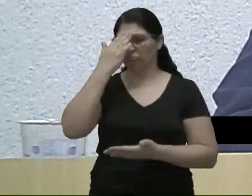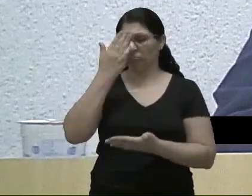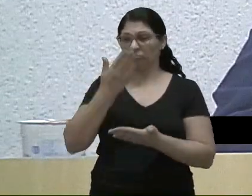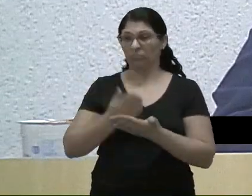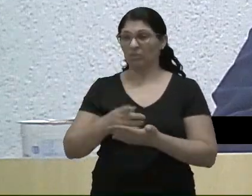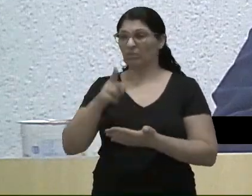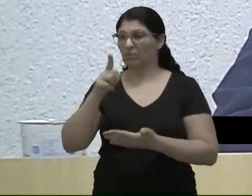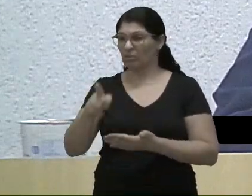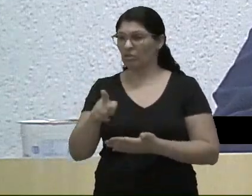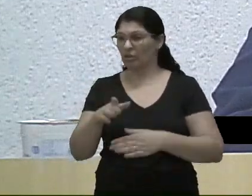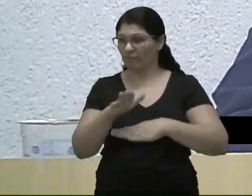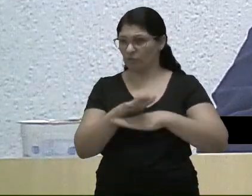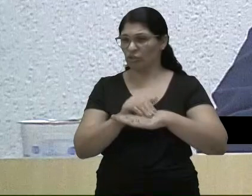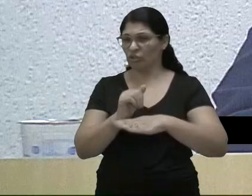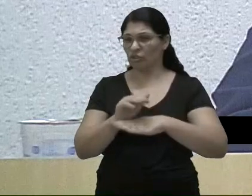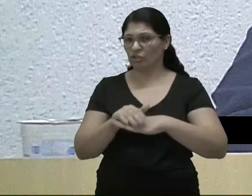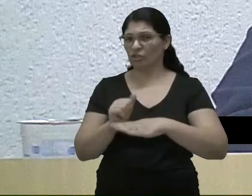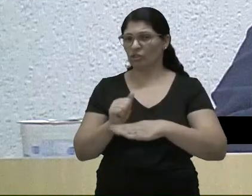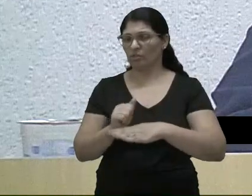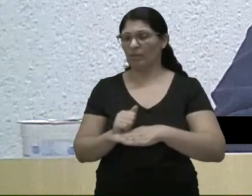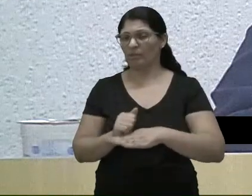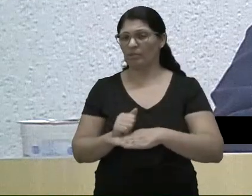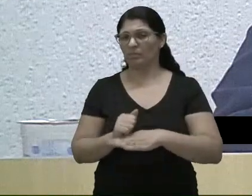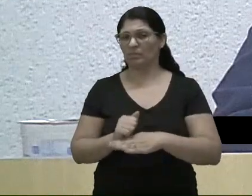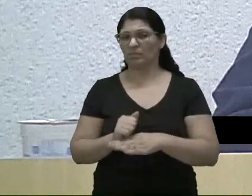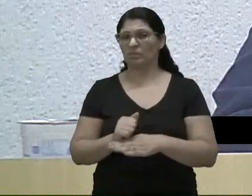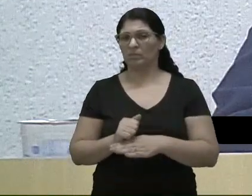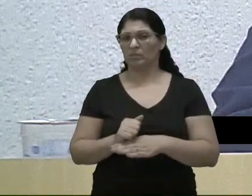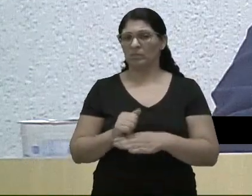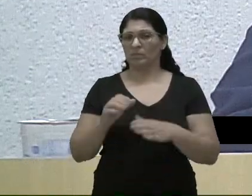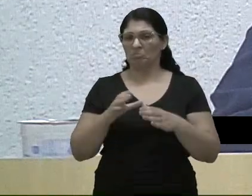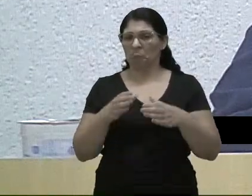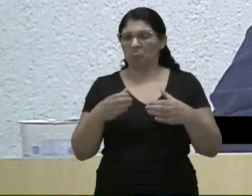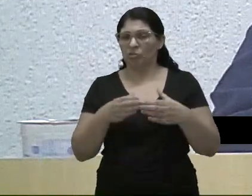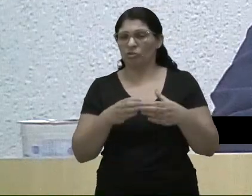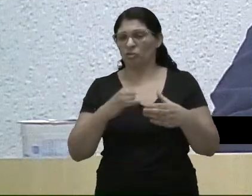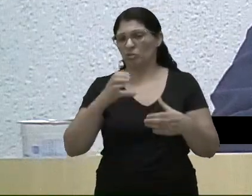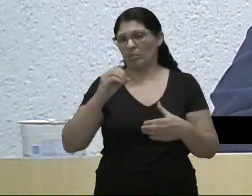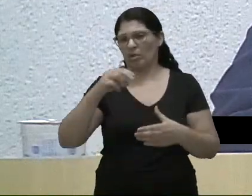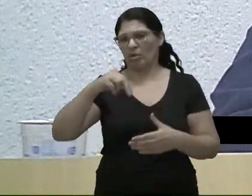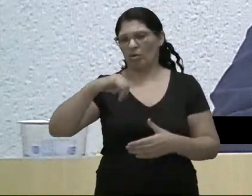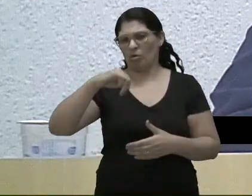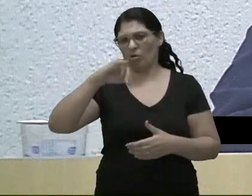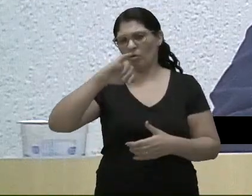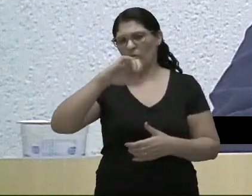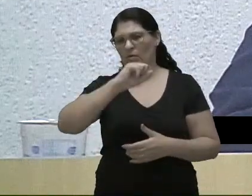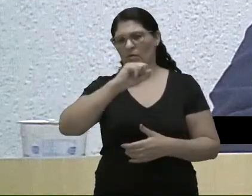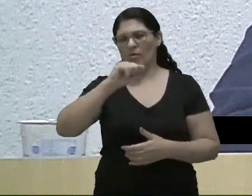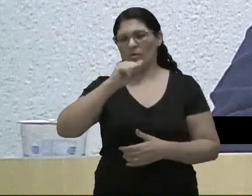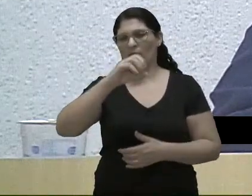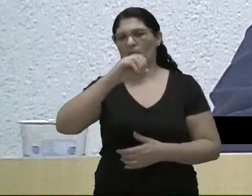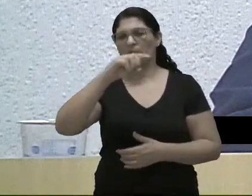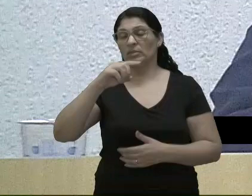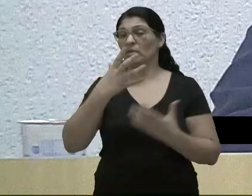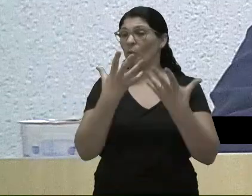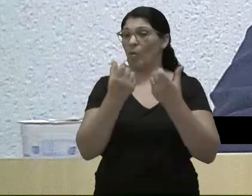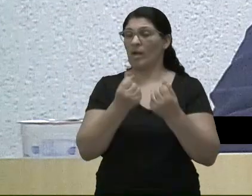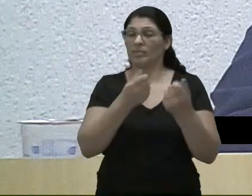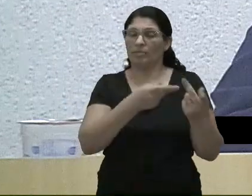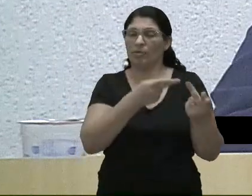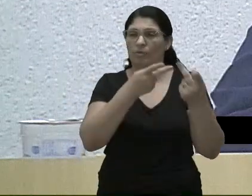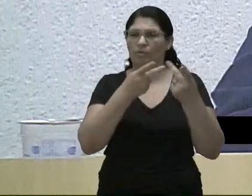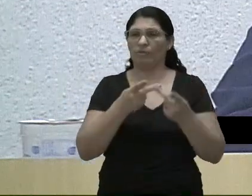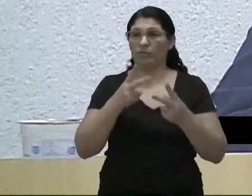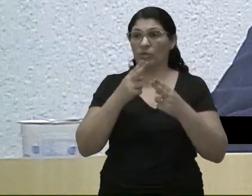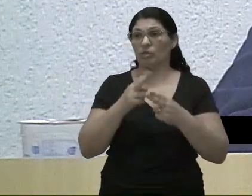sido indicada, né? Montado aí o time, uma comissão. A senhora deve ter recebido o convite, igual o Rui falou, que ele